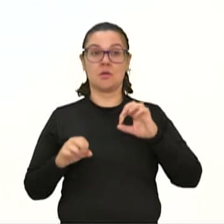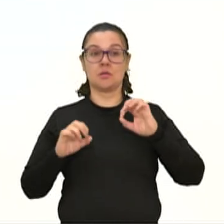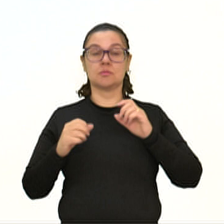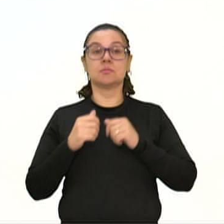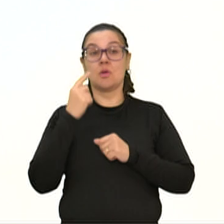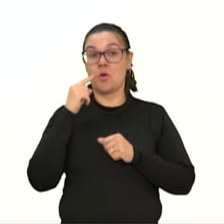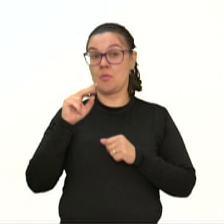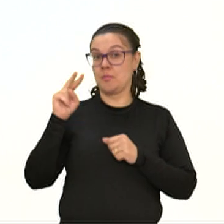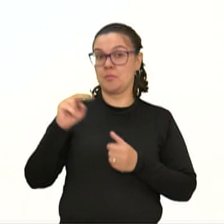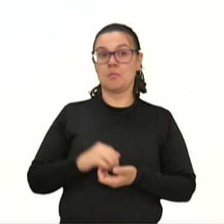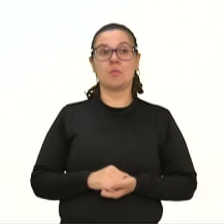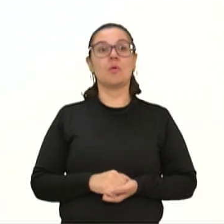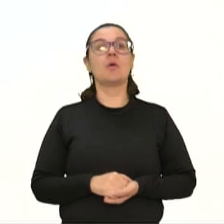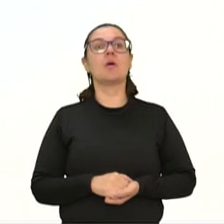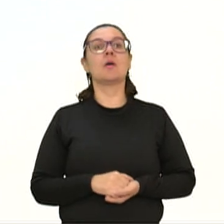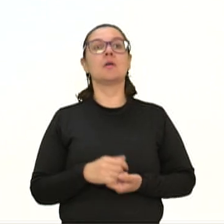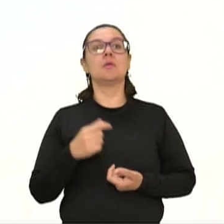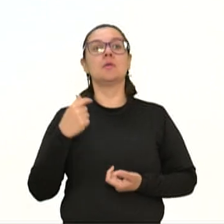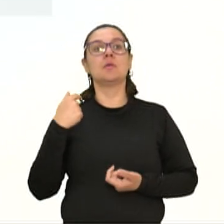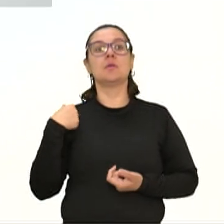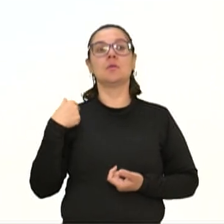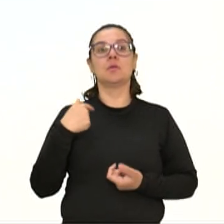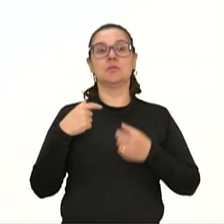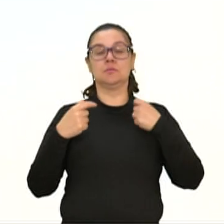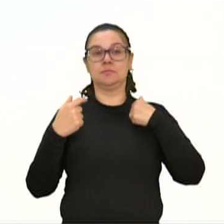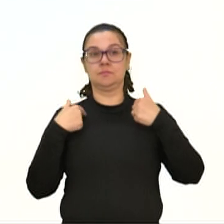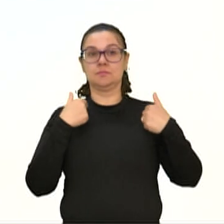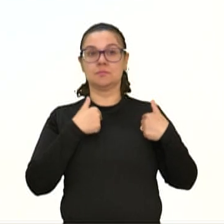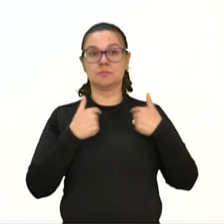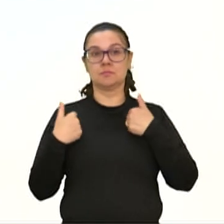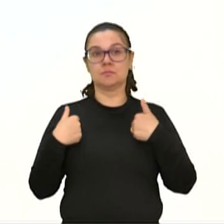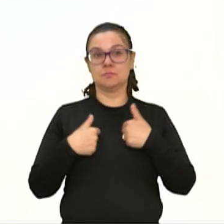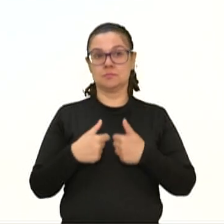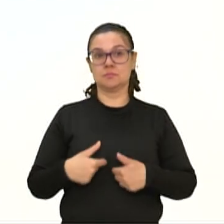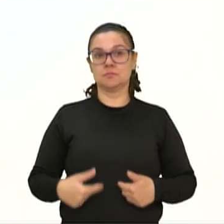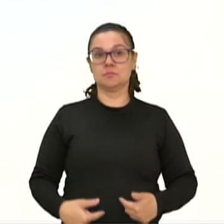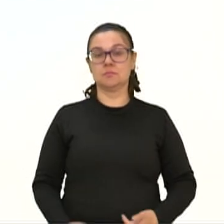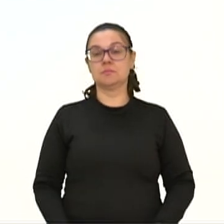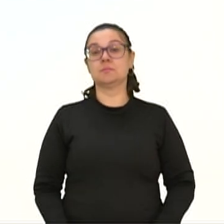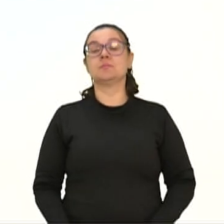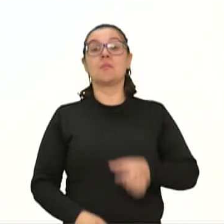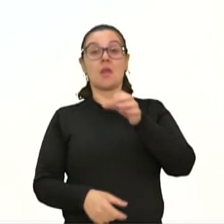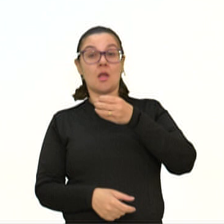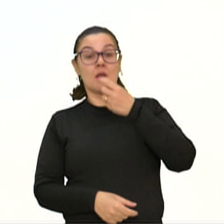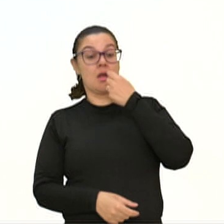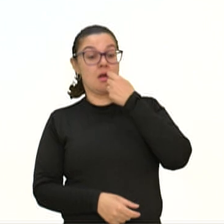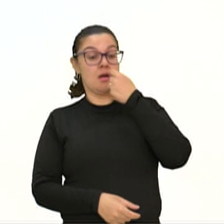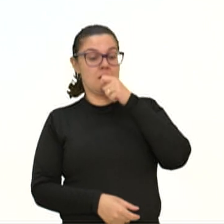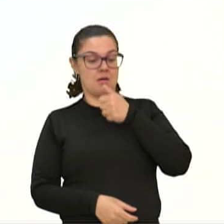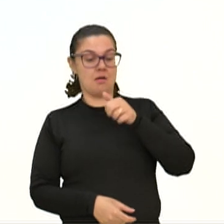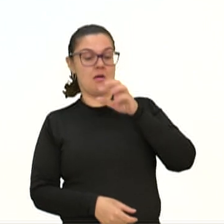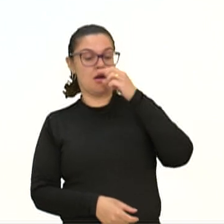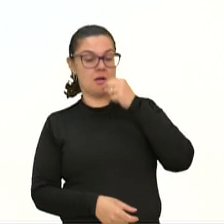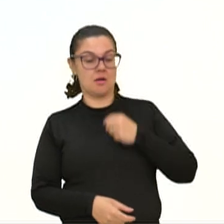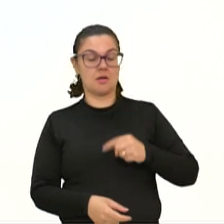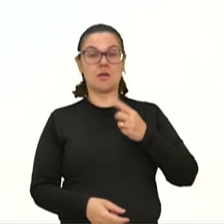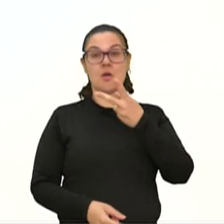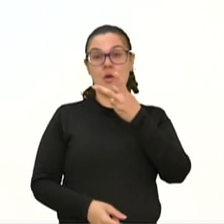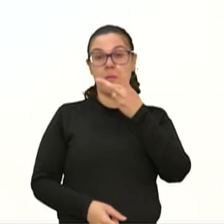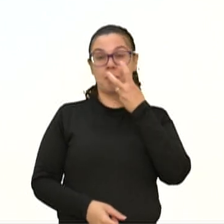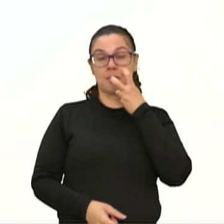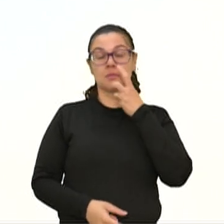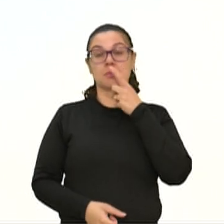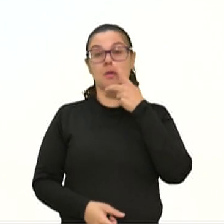uma imagem, ó, é colocado um eletrodo, vários eletrodos, e consegue verificar